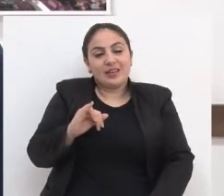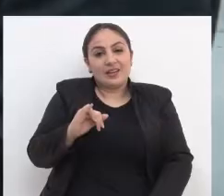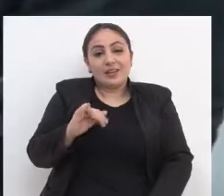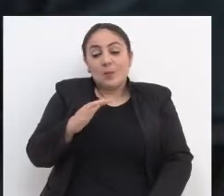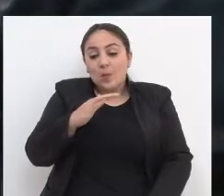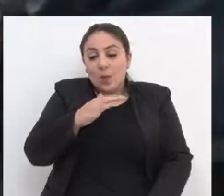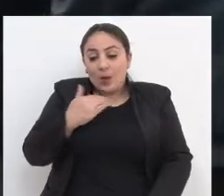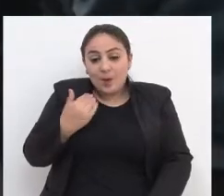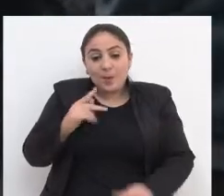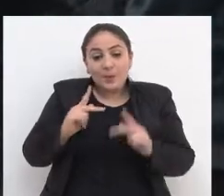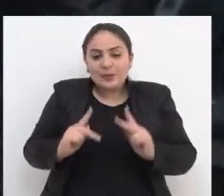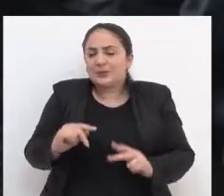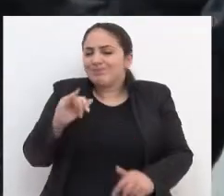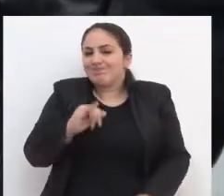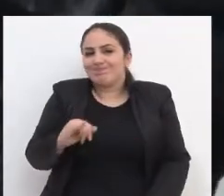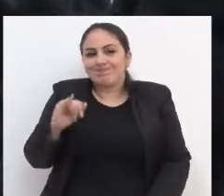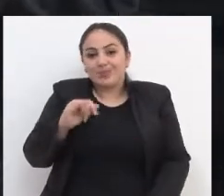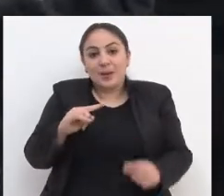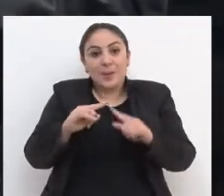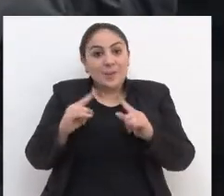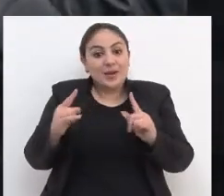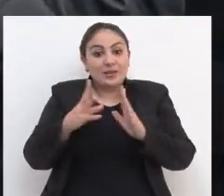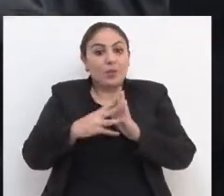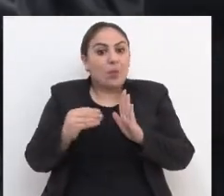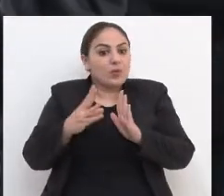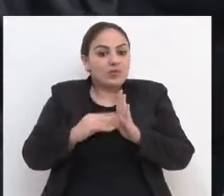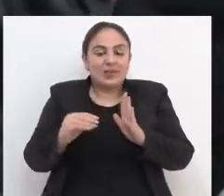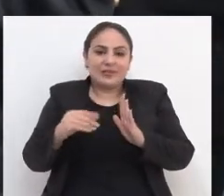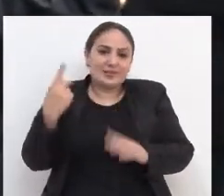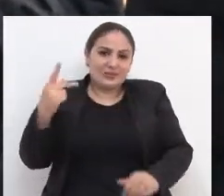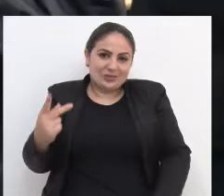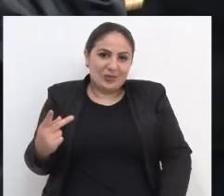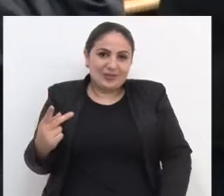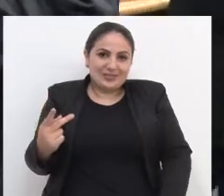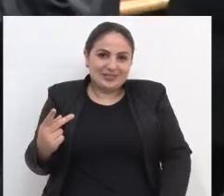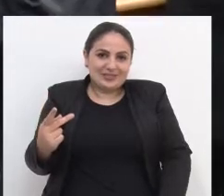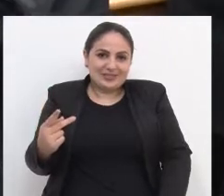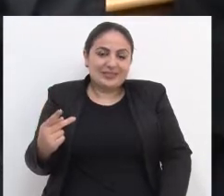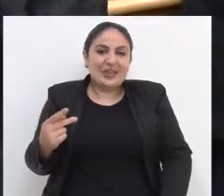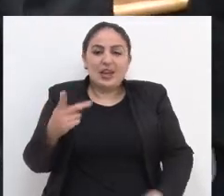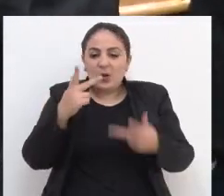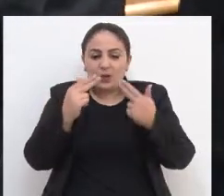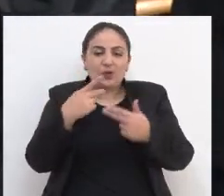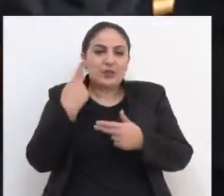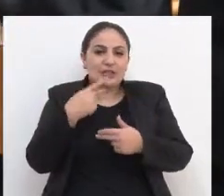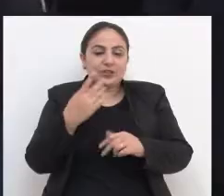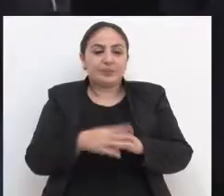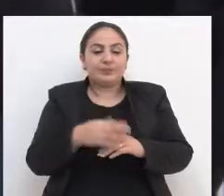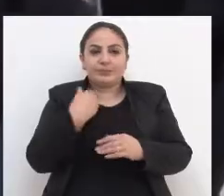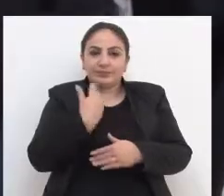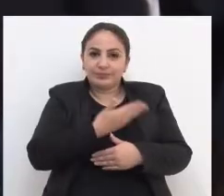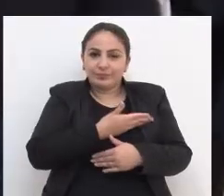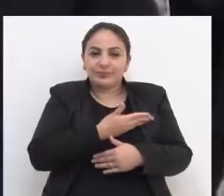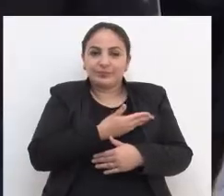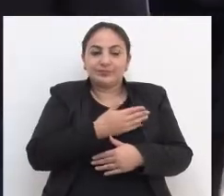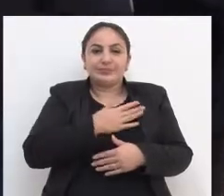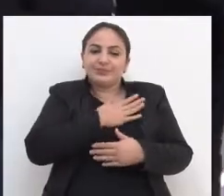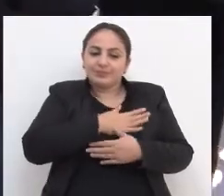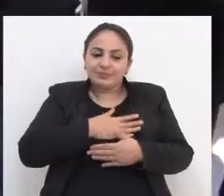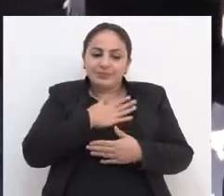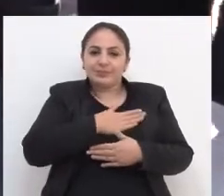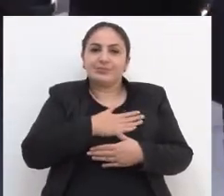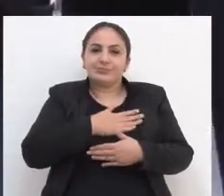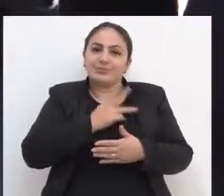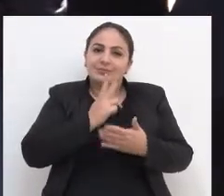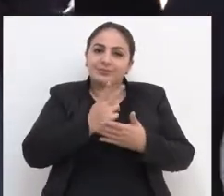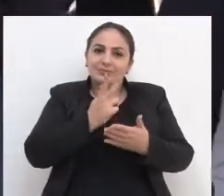perdemos uma pessoa fantástica, mas fica para a história, fica o exemplo dele e principalmente o exemplo como vereador. Temos muito para